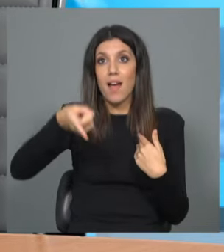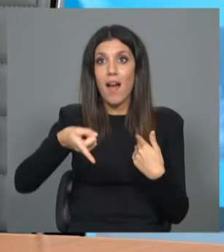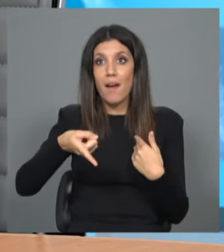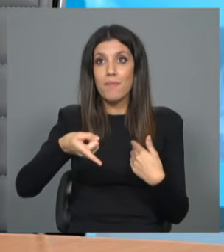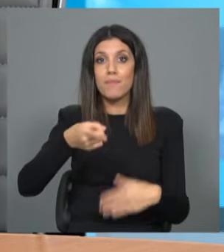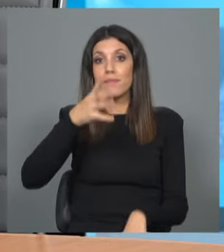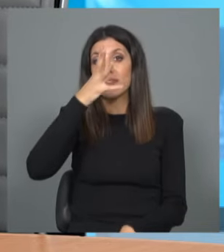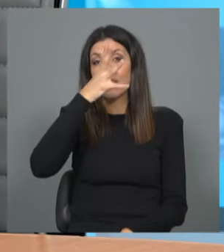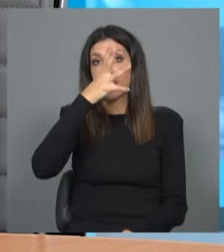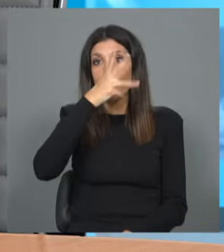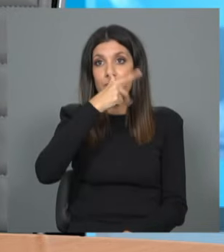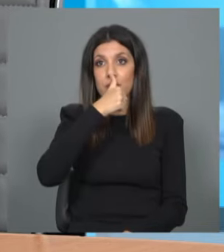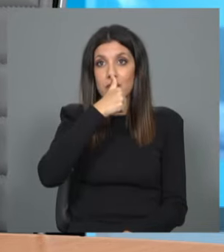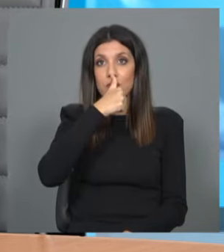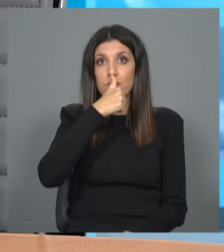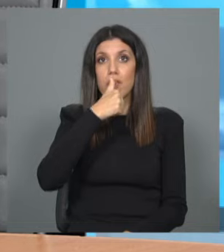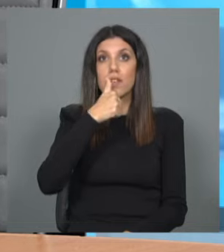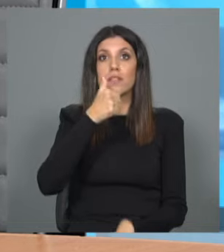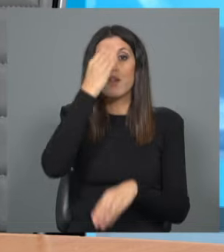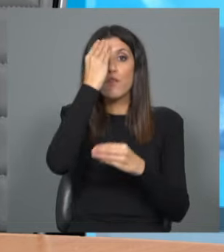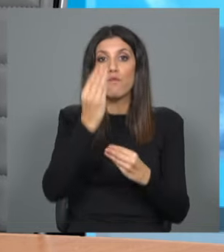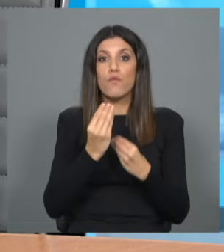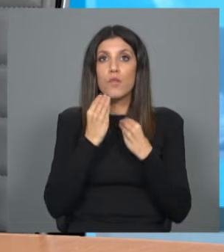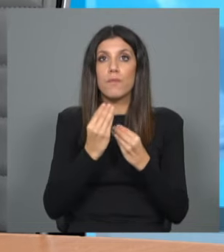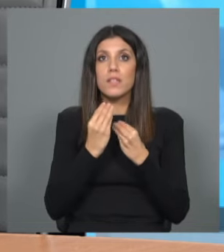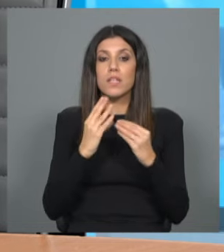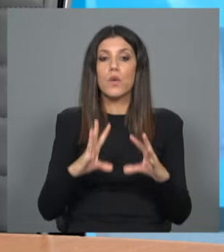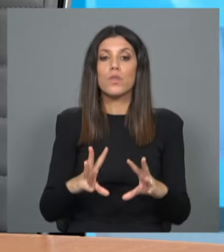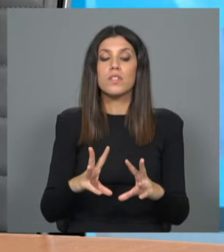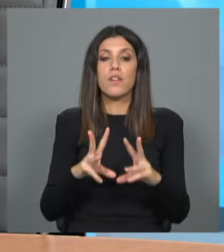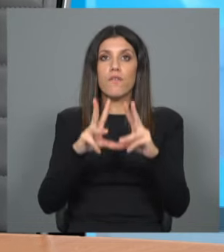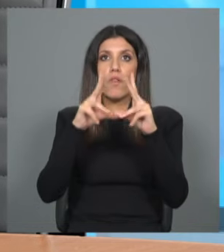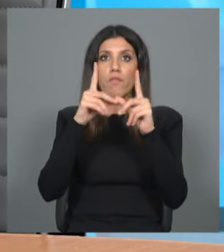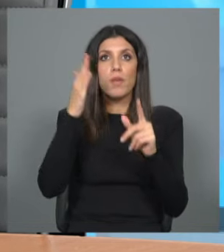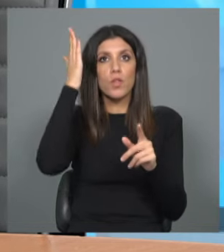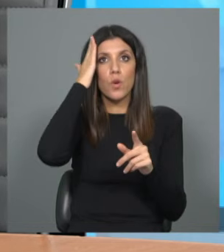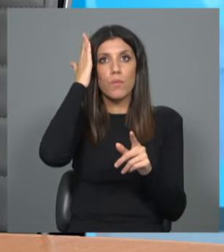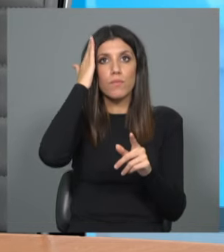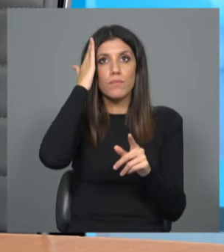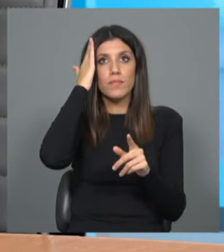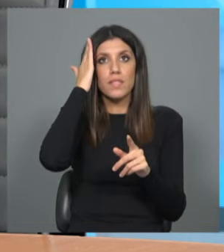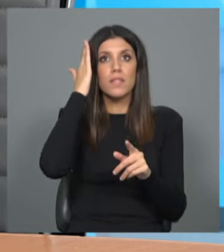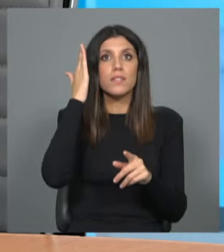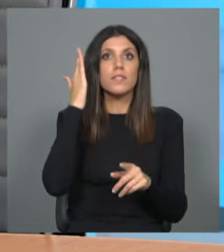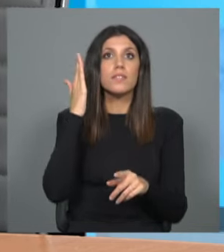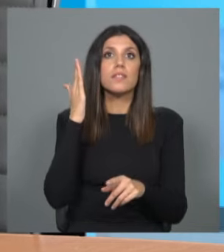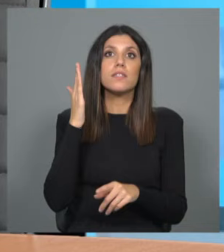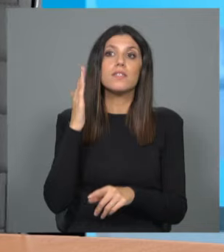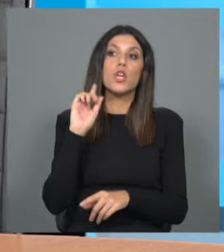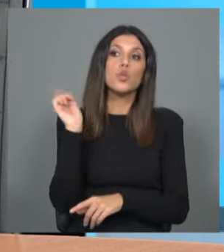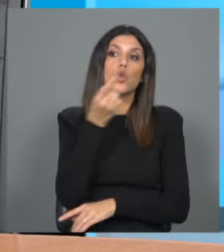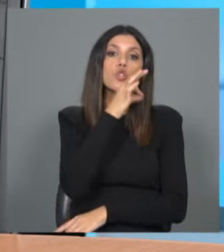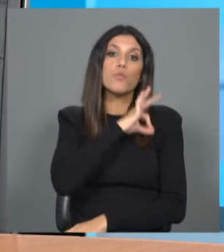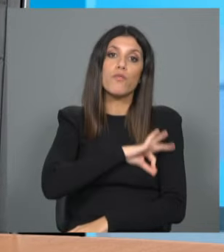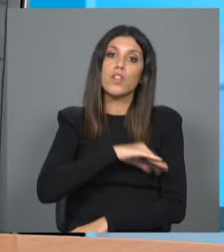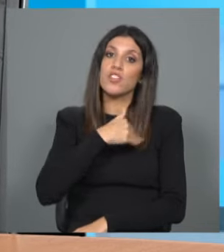de... infelizmente, esta formação e este desenvolvimento desta competência não está garantido para todos os profissionais e seria uma